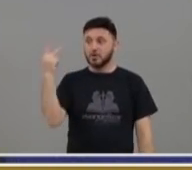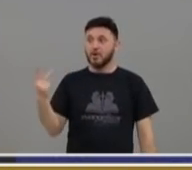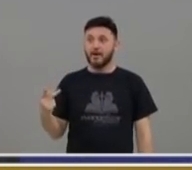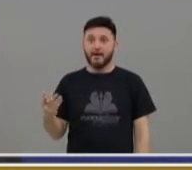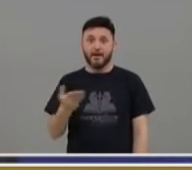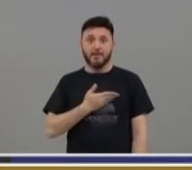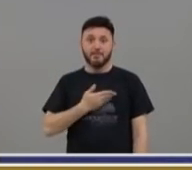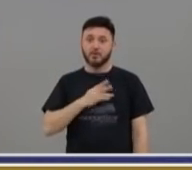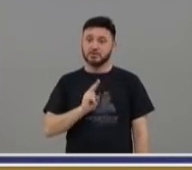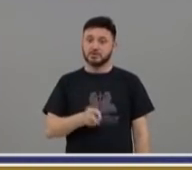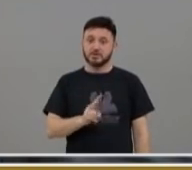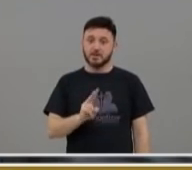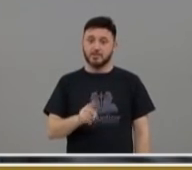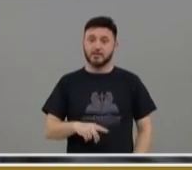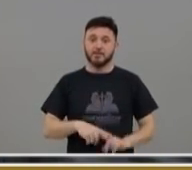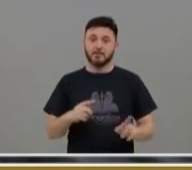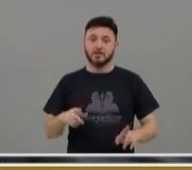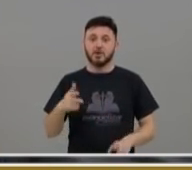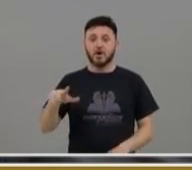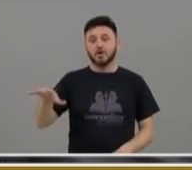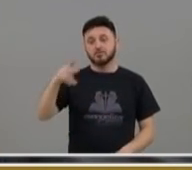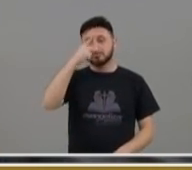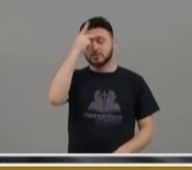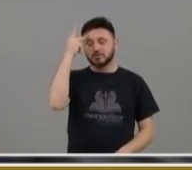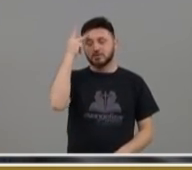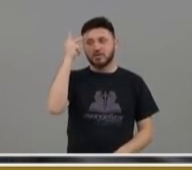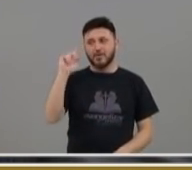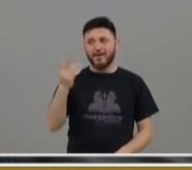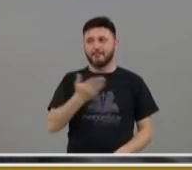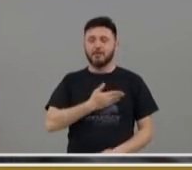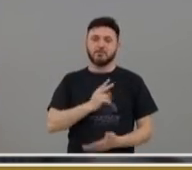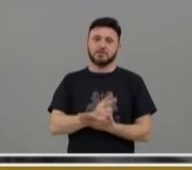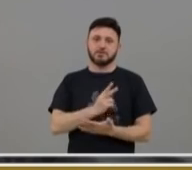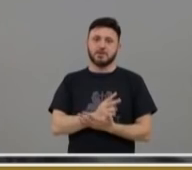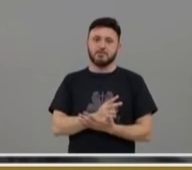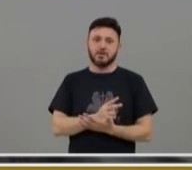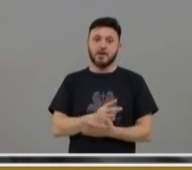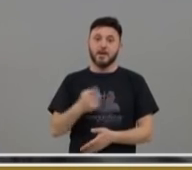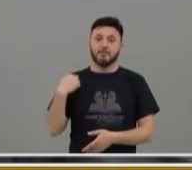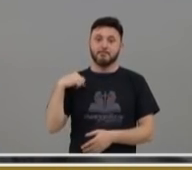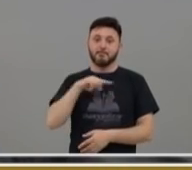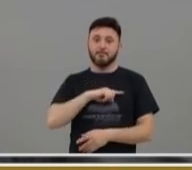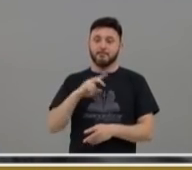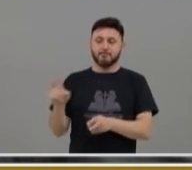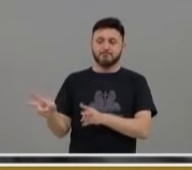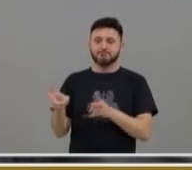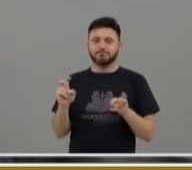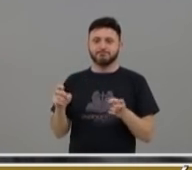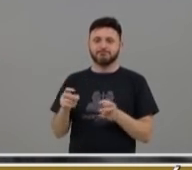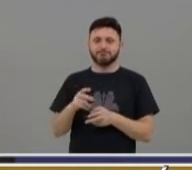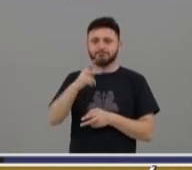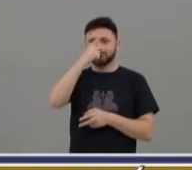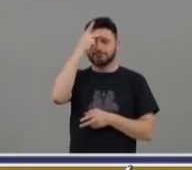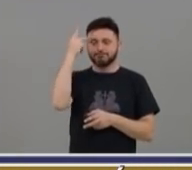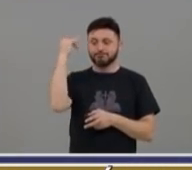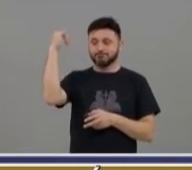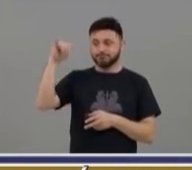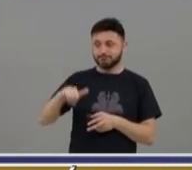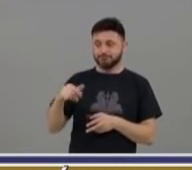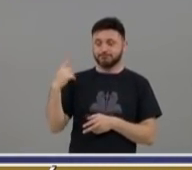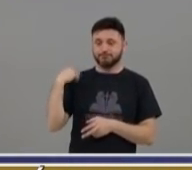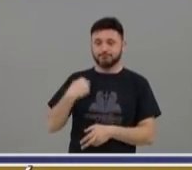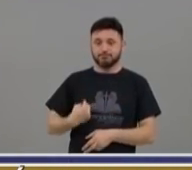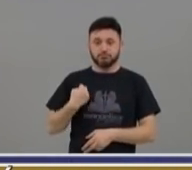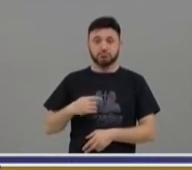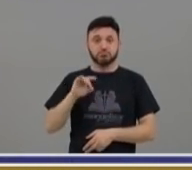que não vai permanecer durante muito tempo. Mas aí você vai percebendo que só vai ficar na sua vida aqueles que forem de verdade.